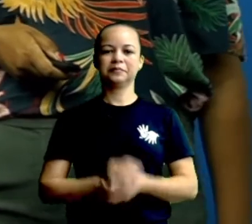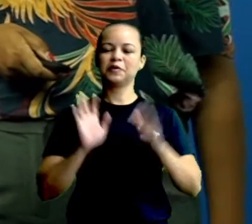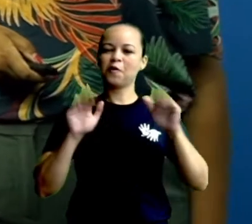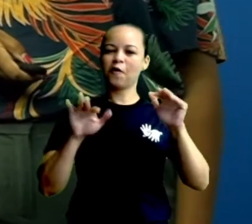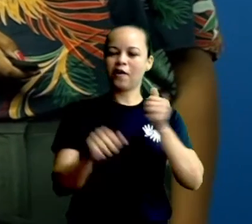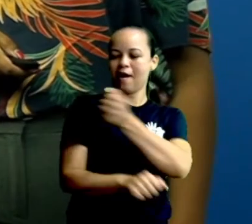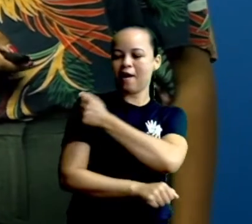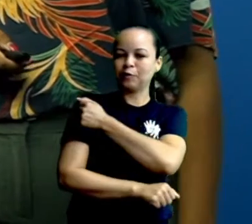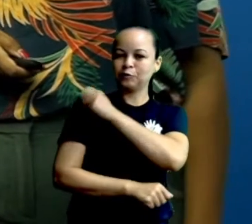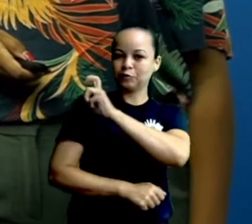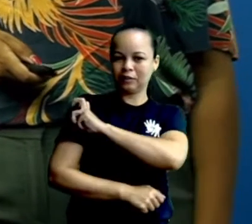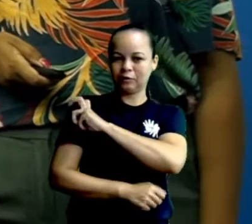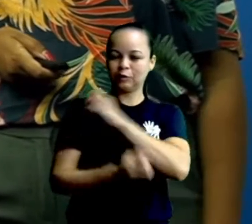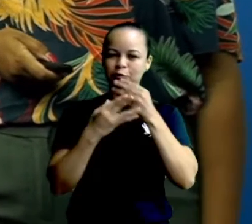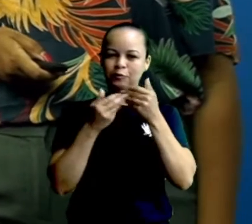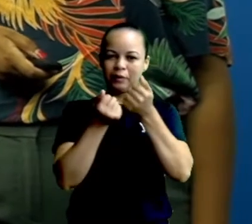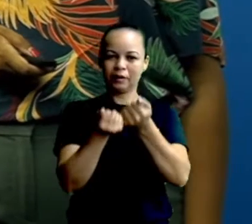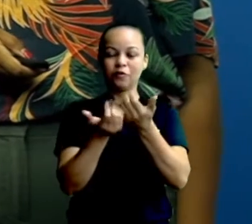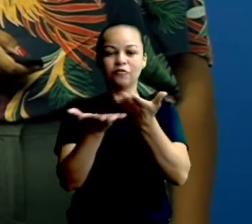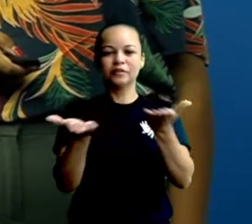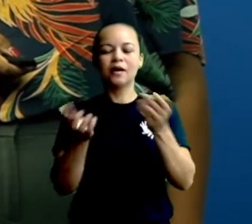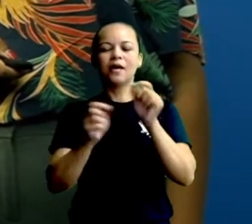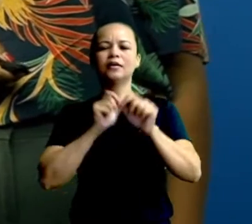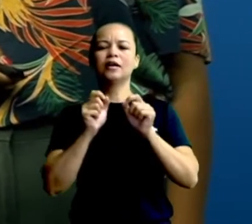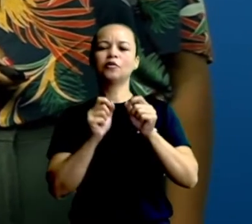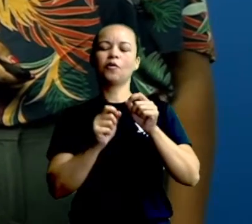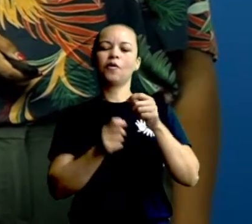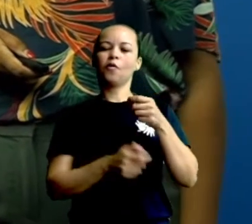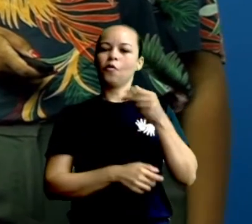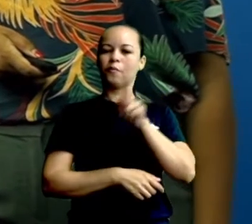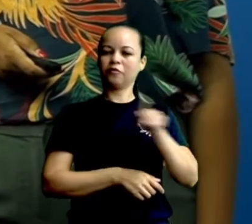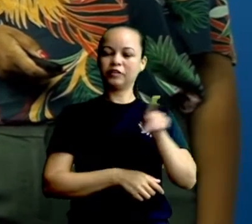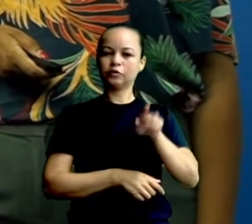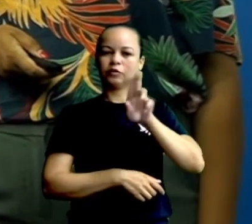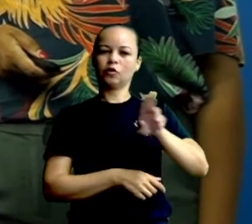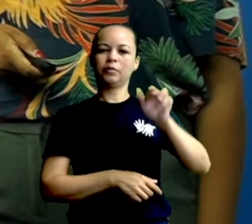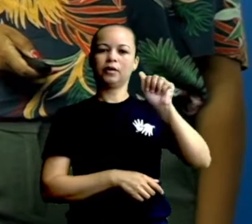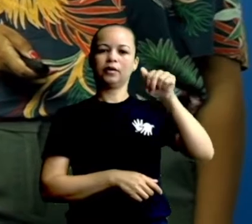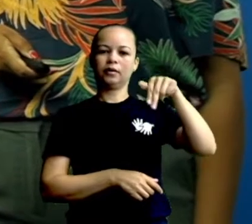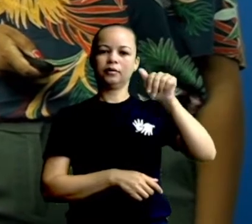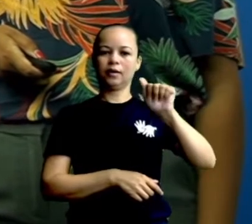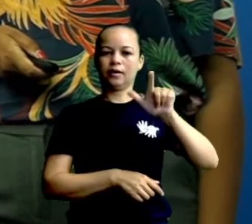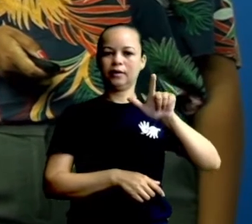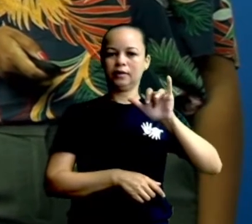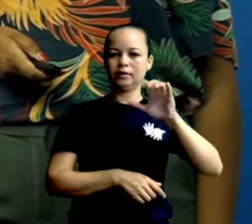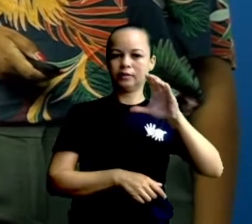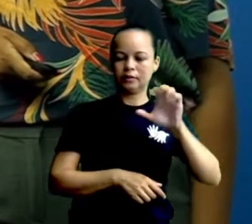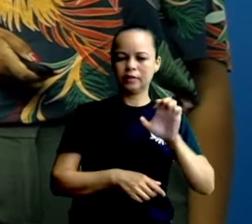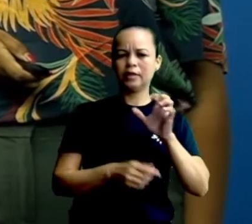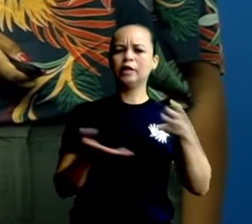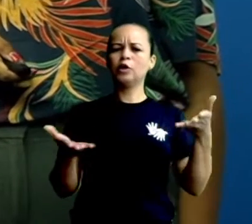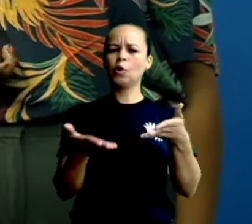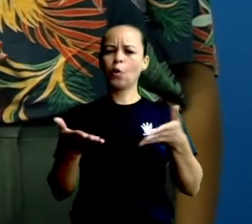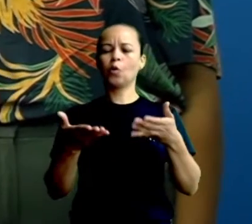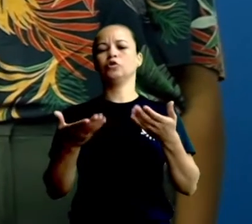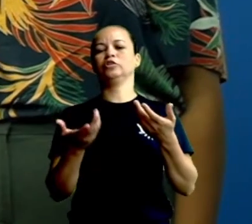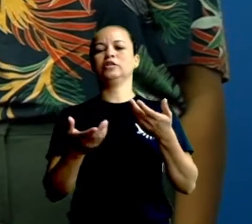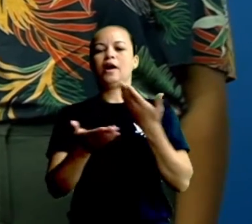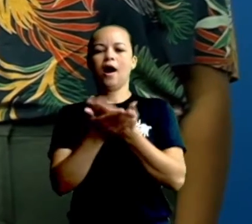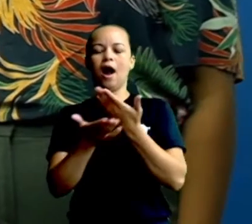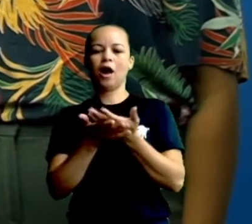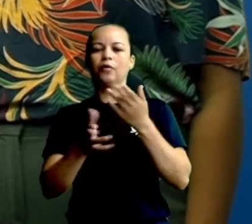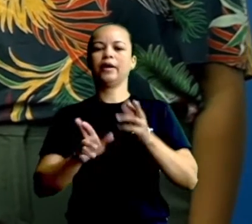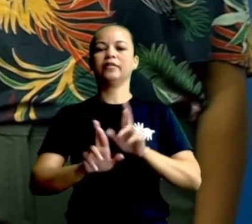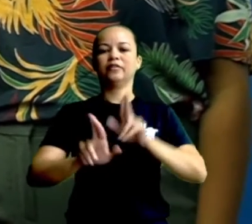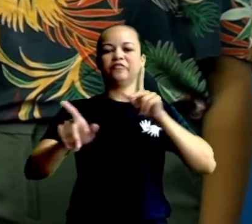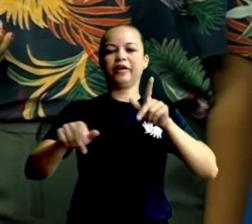pessoal do quinto ano, tudo bem com vocês? Eu sou a professora Ana Alice e o tema da nossa aula de História de hoje é Diferentes Povos e a União